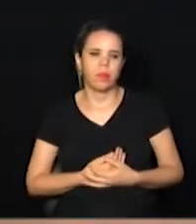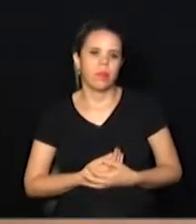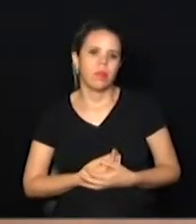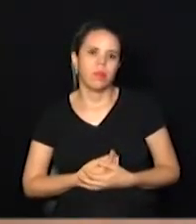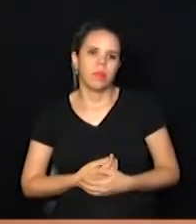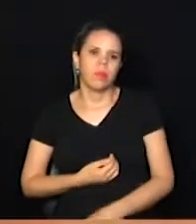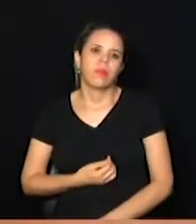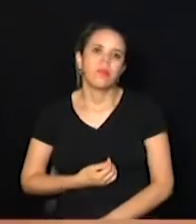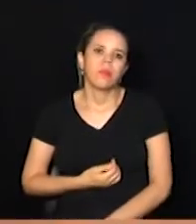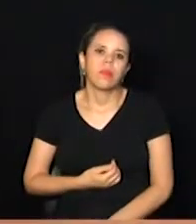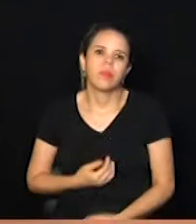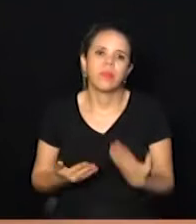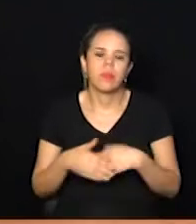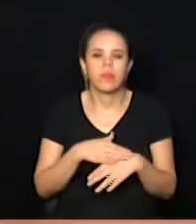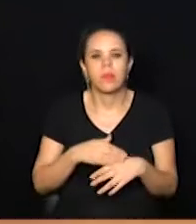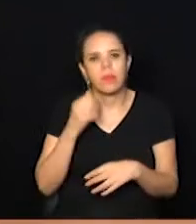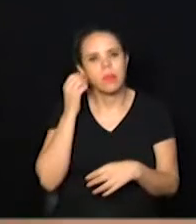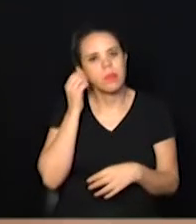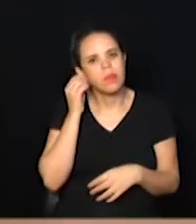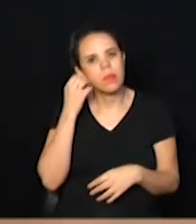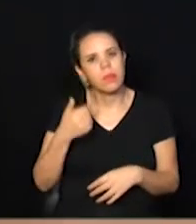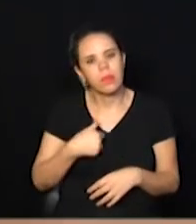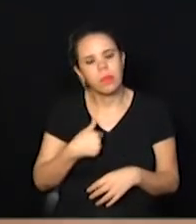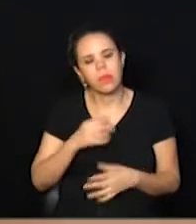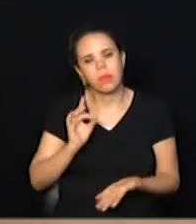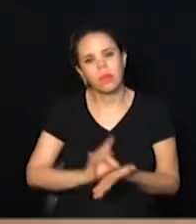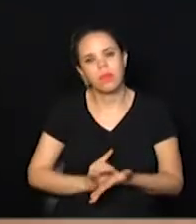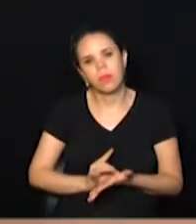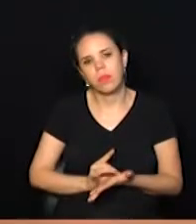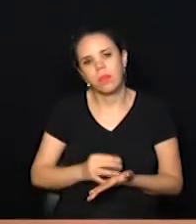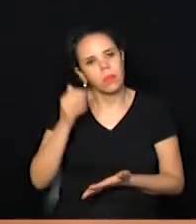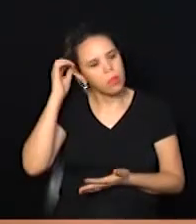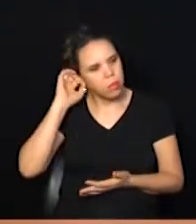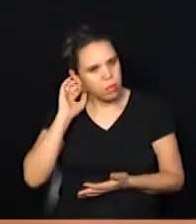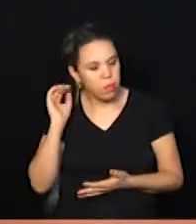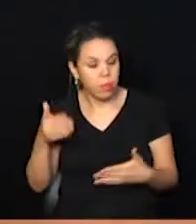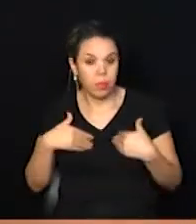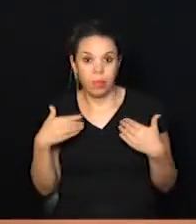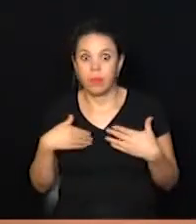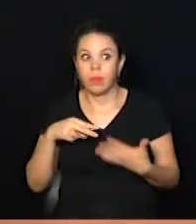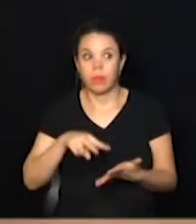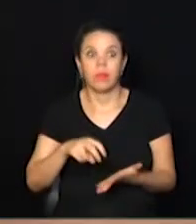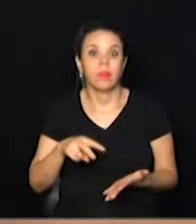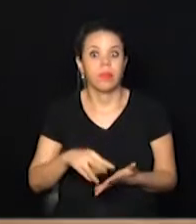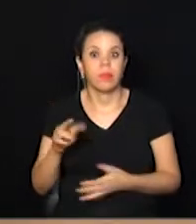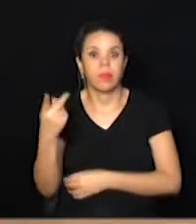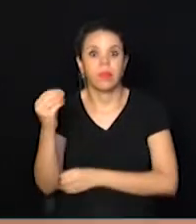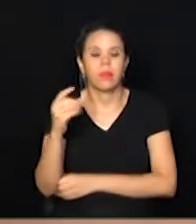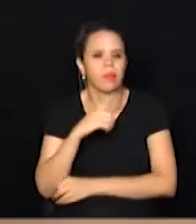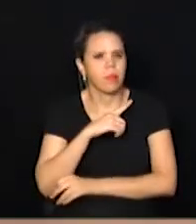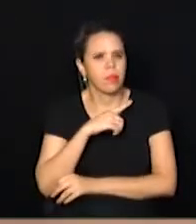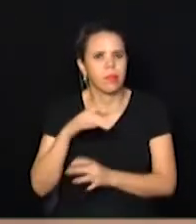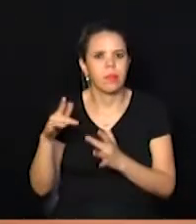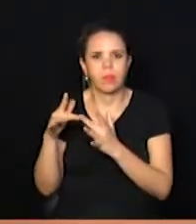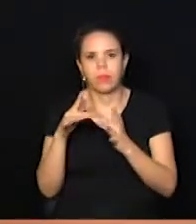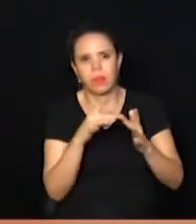de conversar, e eu sinceramente ficava super empolgado em ver como o Toninho também tinha uma conexão